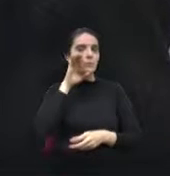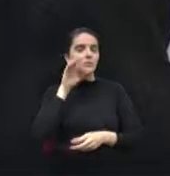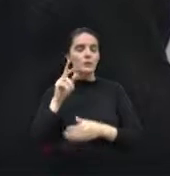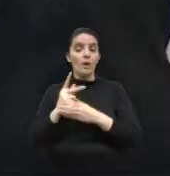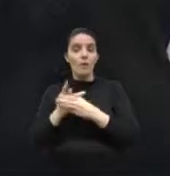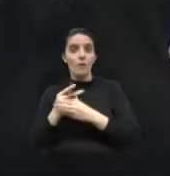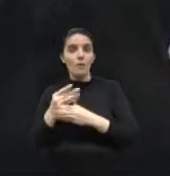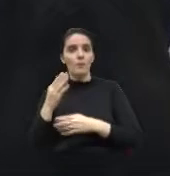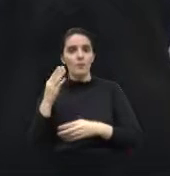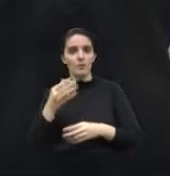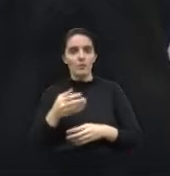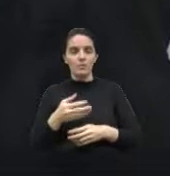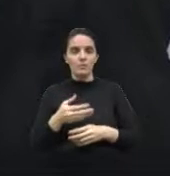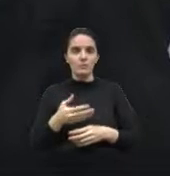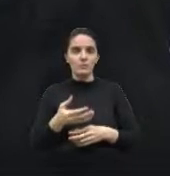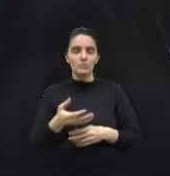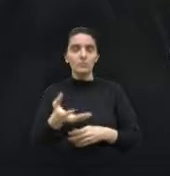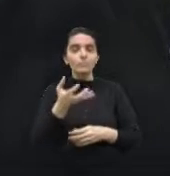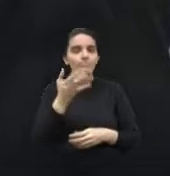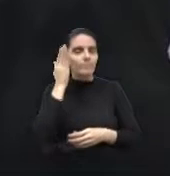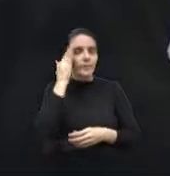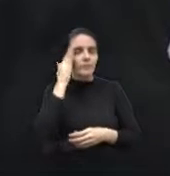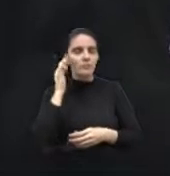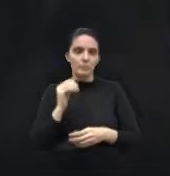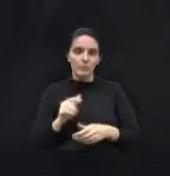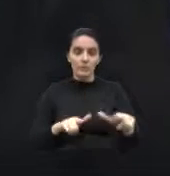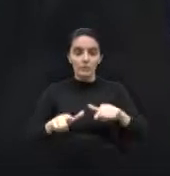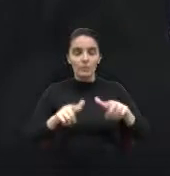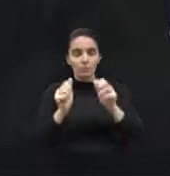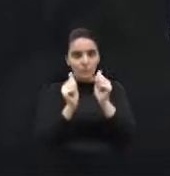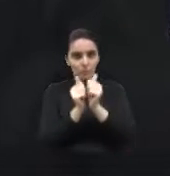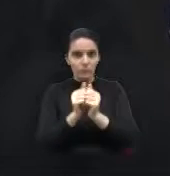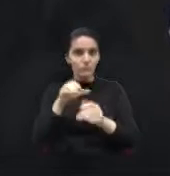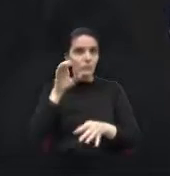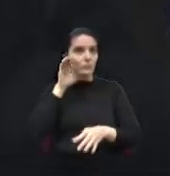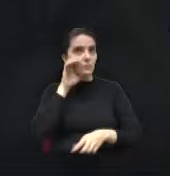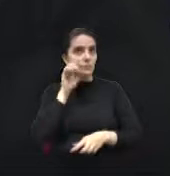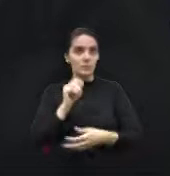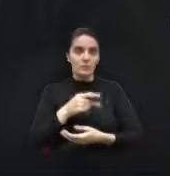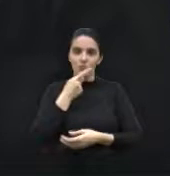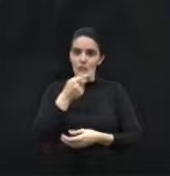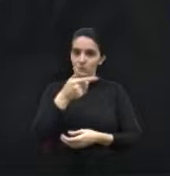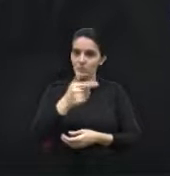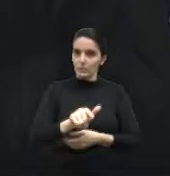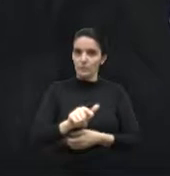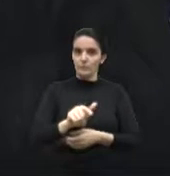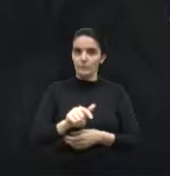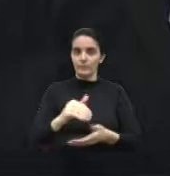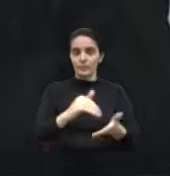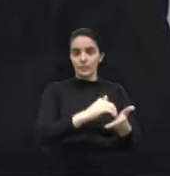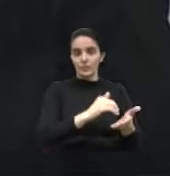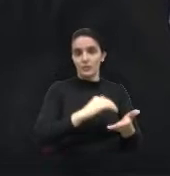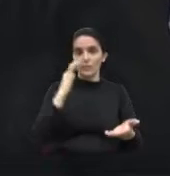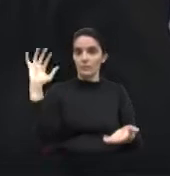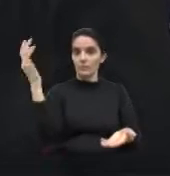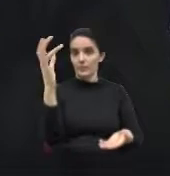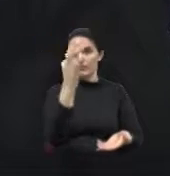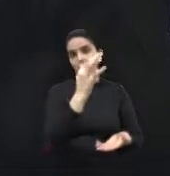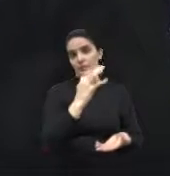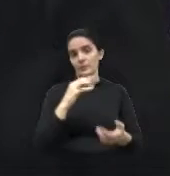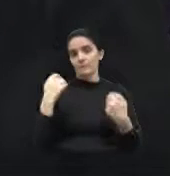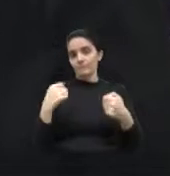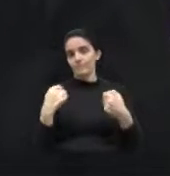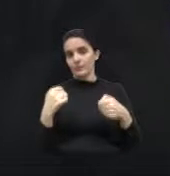com você, gostaria de estar fazendo esse trabalho junto. E falei e volto a repetir, O secretário do Meio Ambiente precisa um